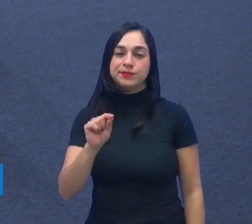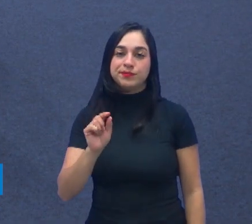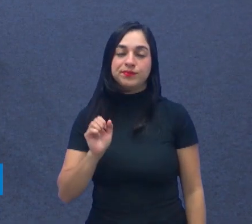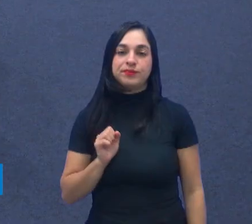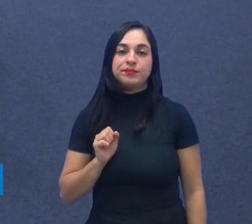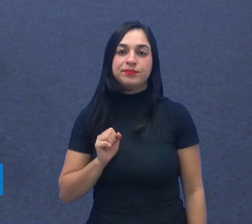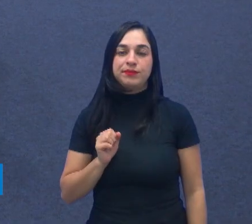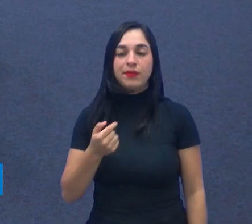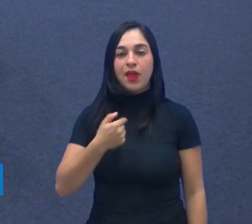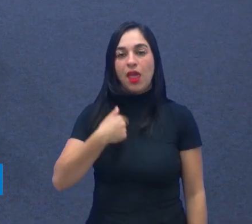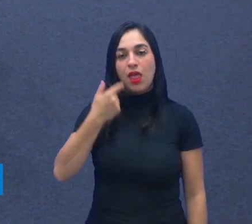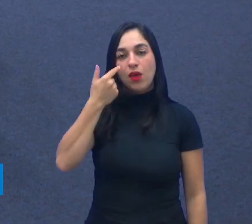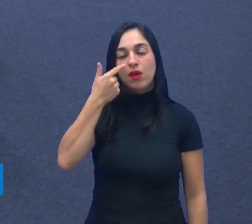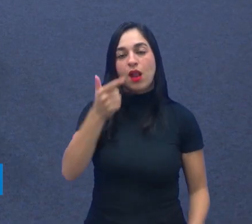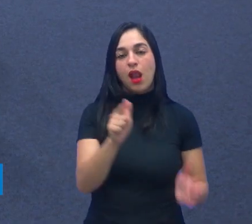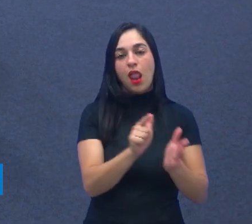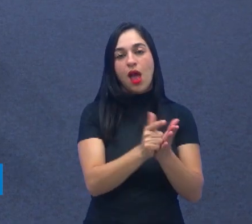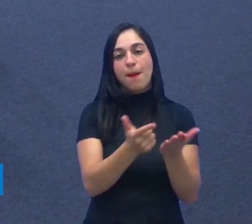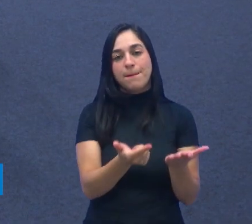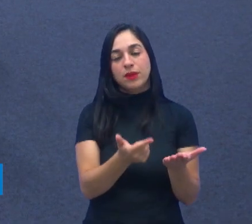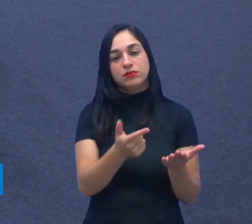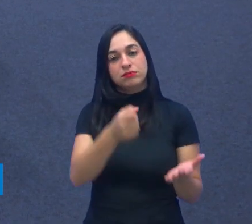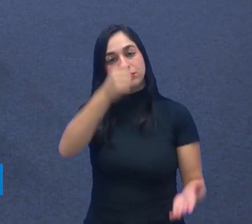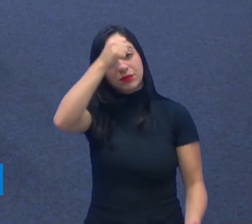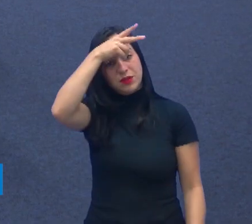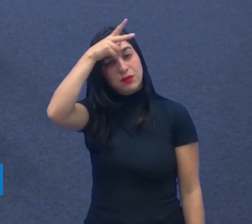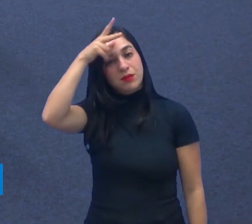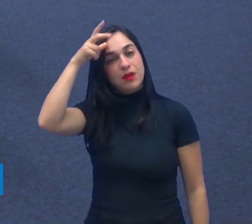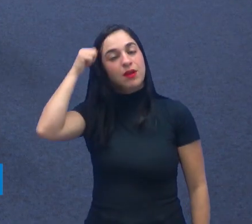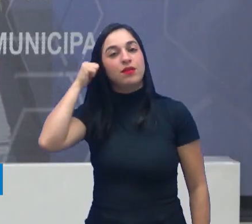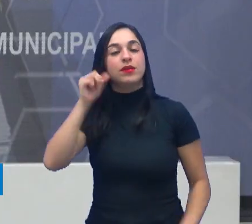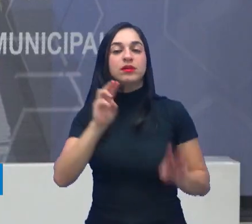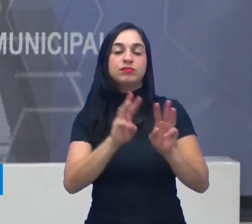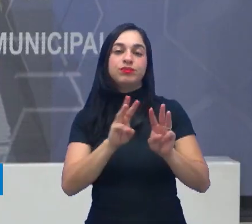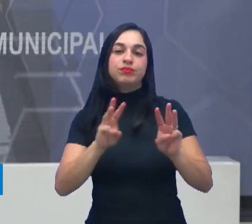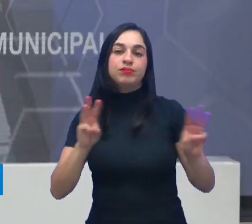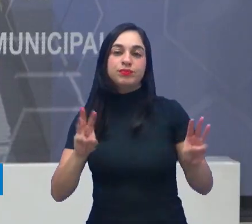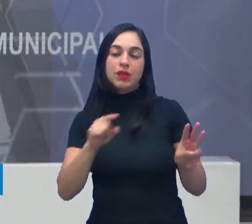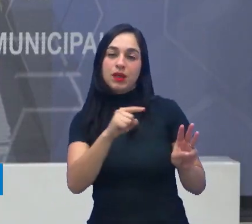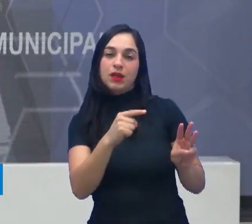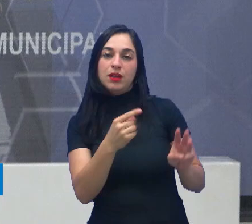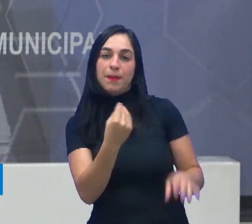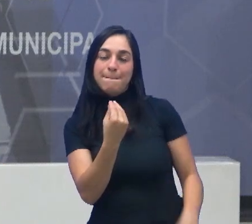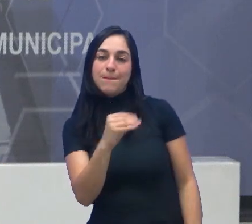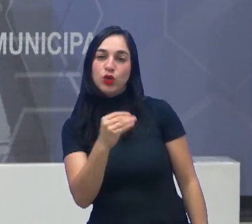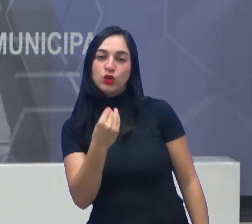postagem na página do prefeito, ele estava inaugurando